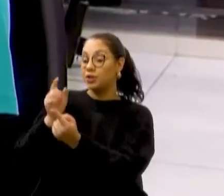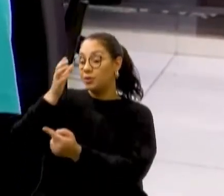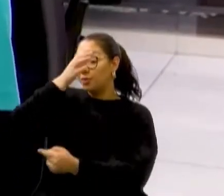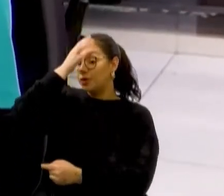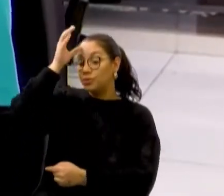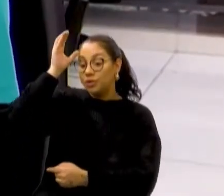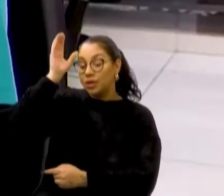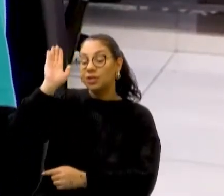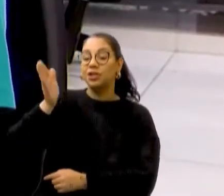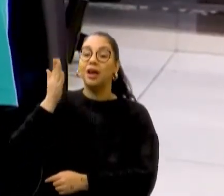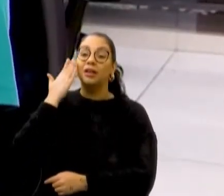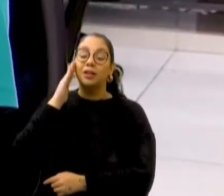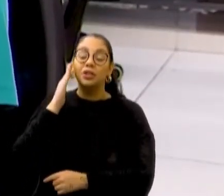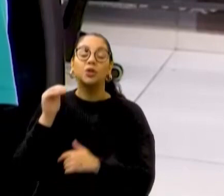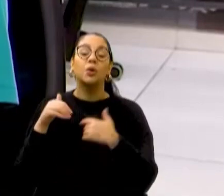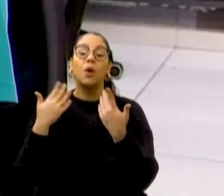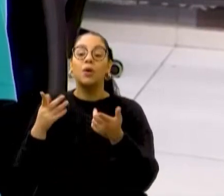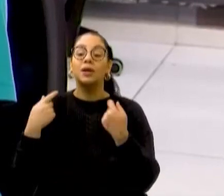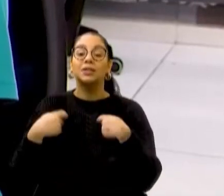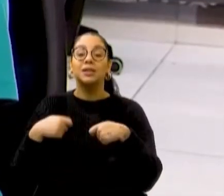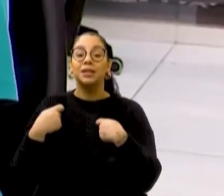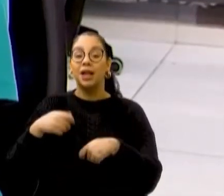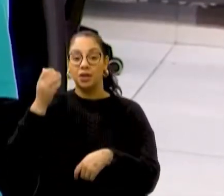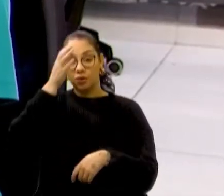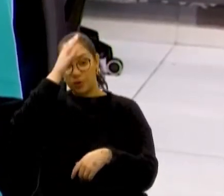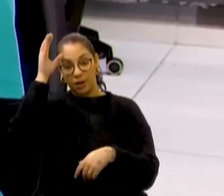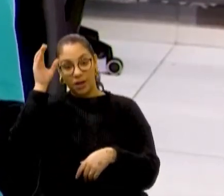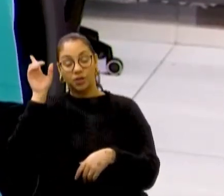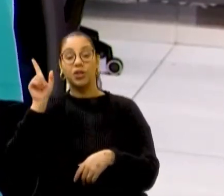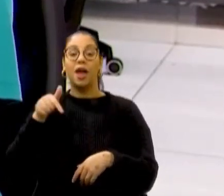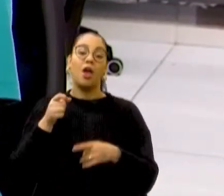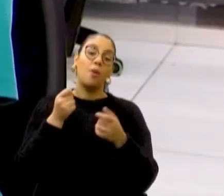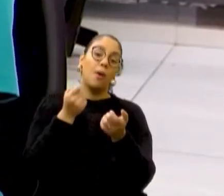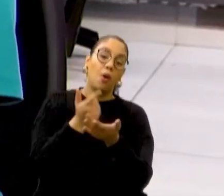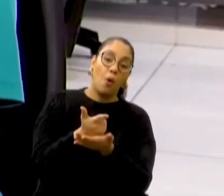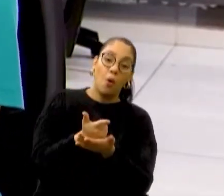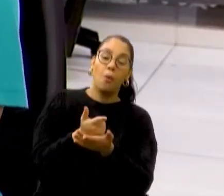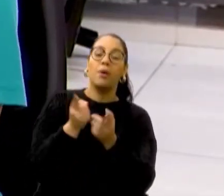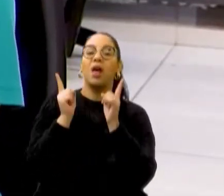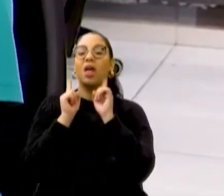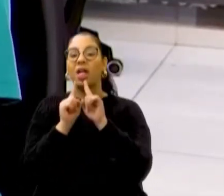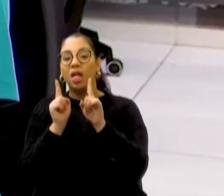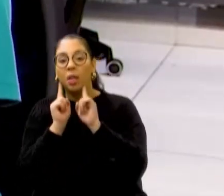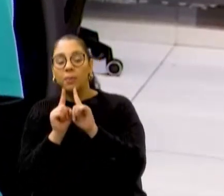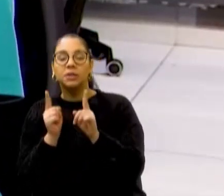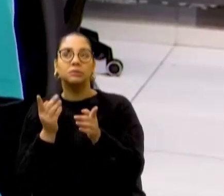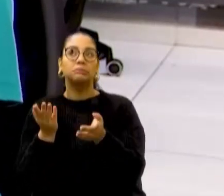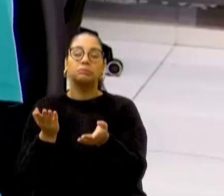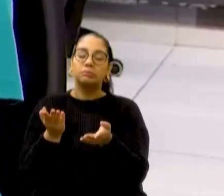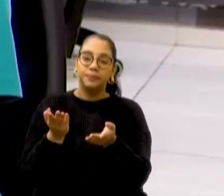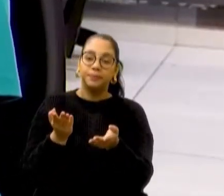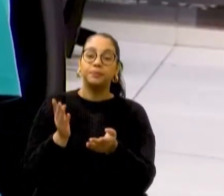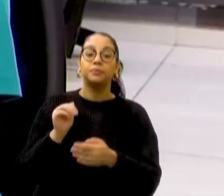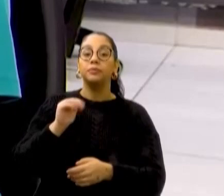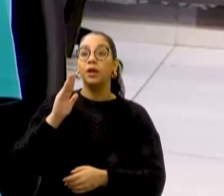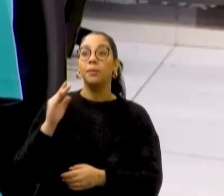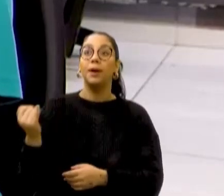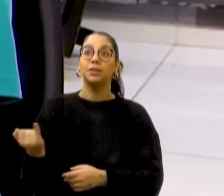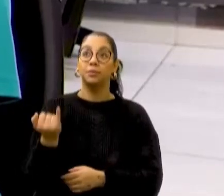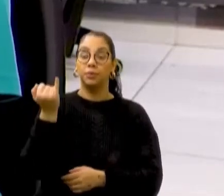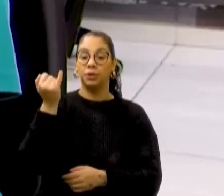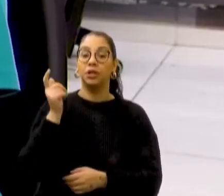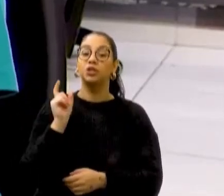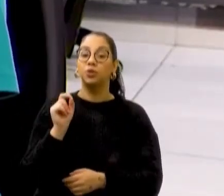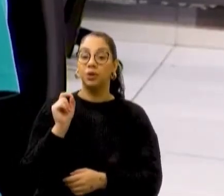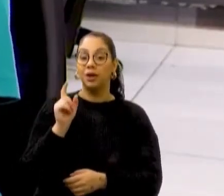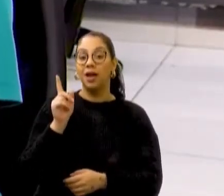do atendimento né ele entende a necessidade do cliente se é uma compra se é uma reclamação então assim o